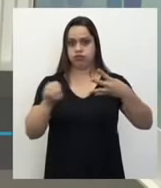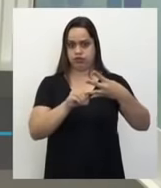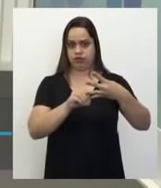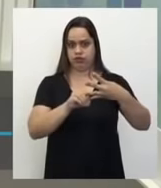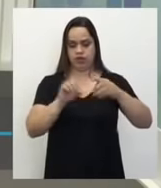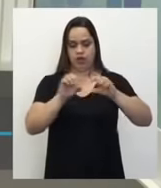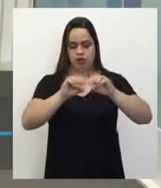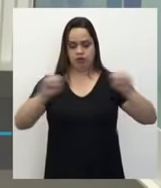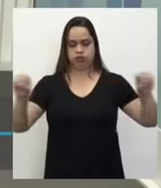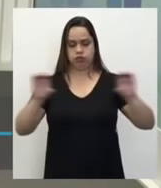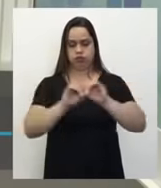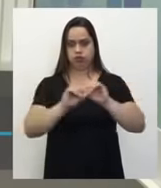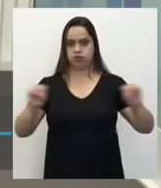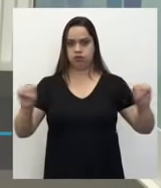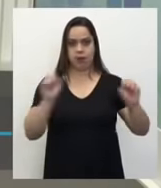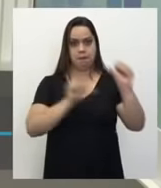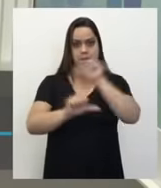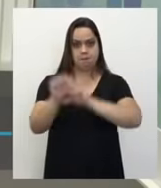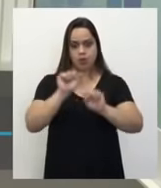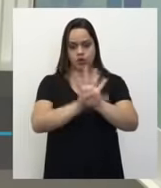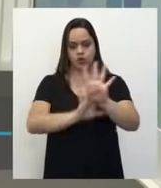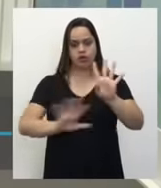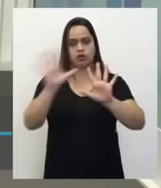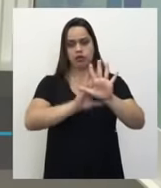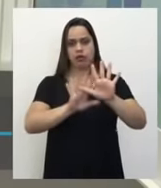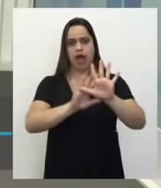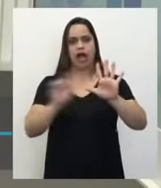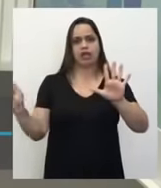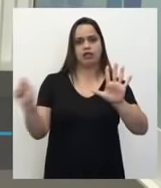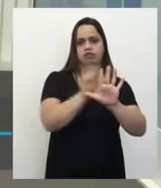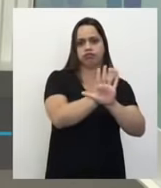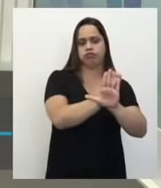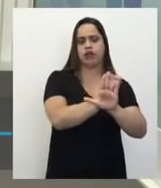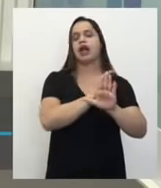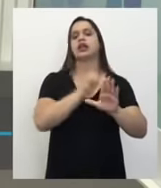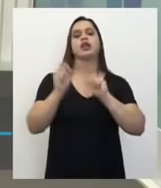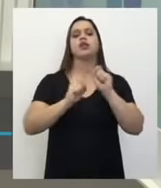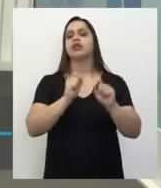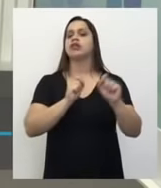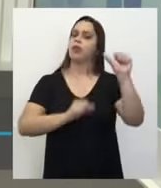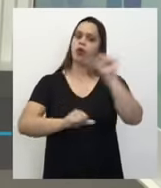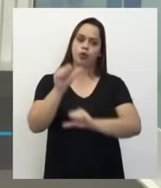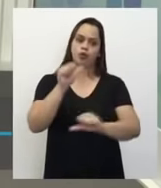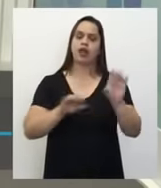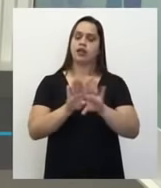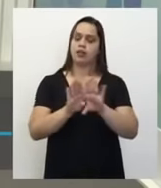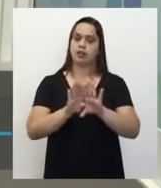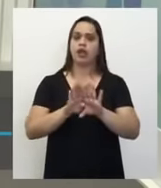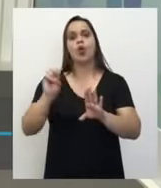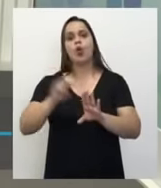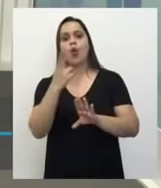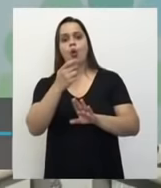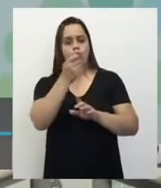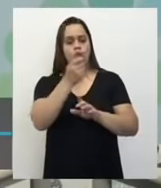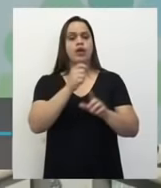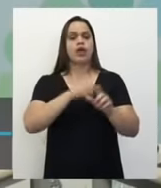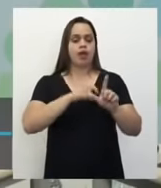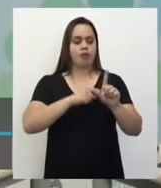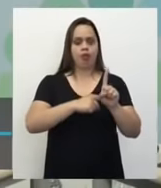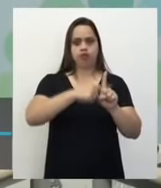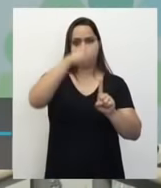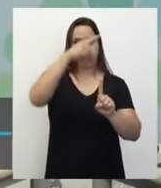para cada mudança de cenário. Então, atrás nós temos um sistema de polia, onde você, né, desce aquela cordinha e vai subindo